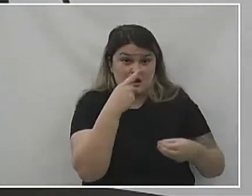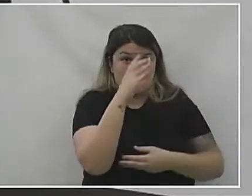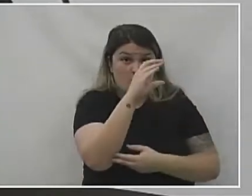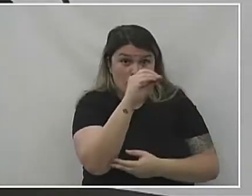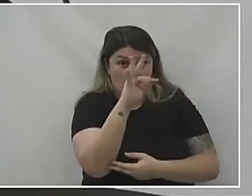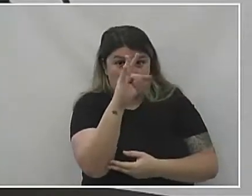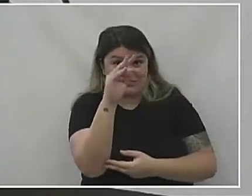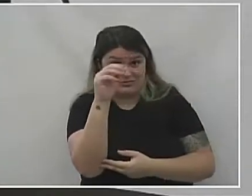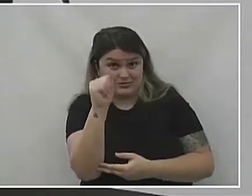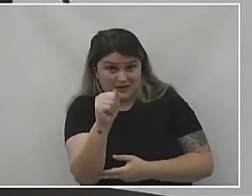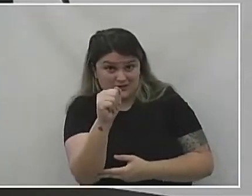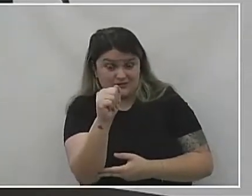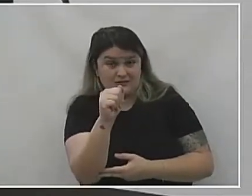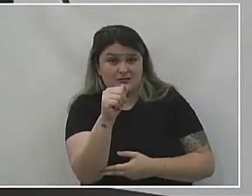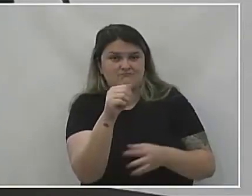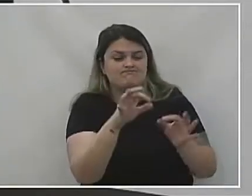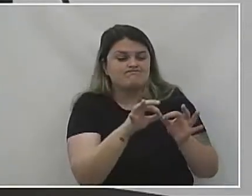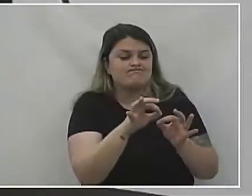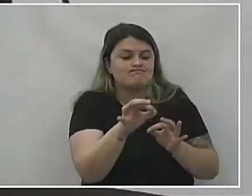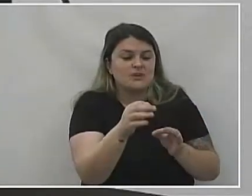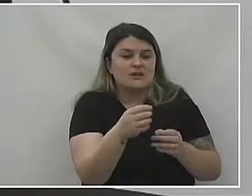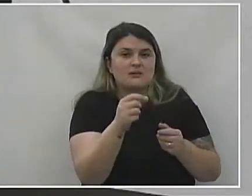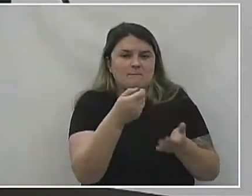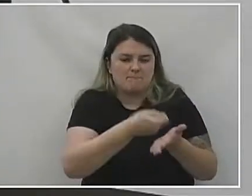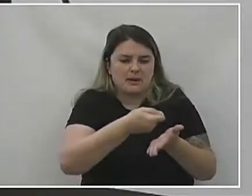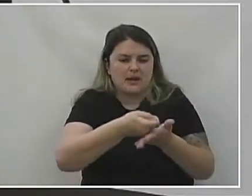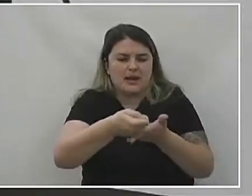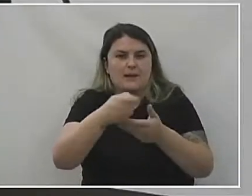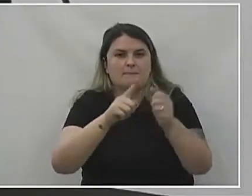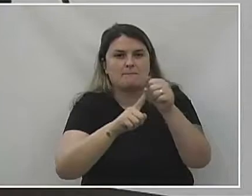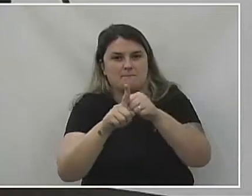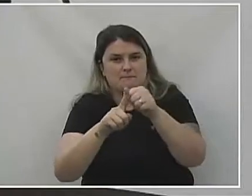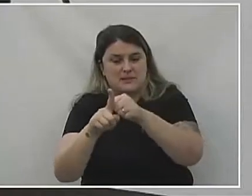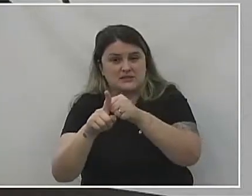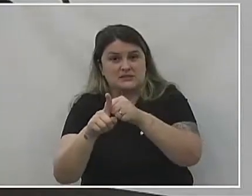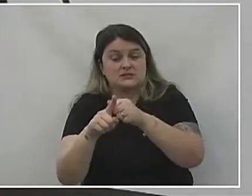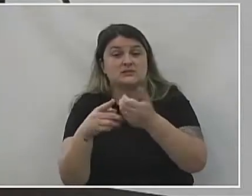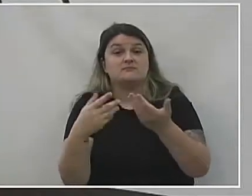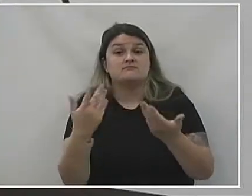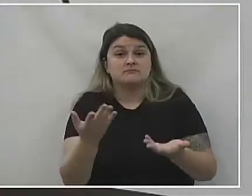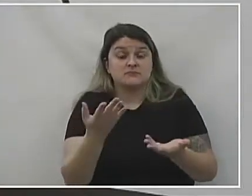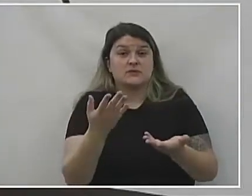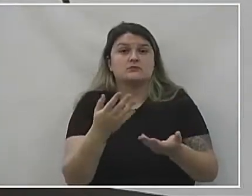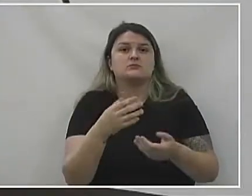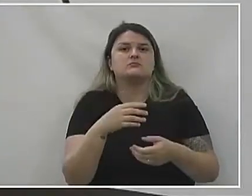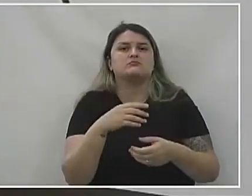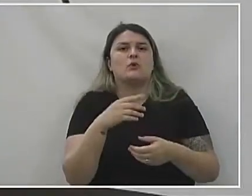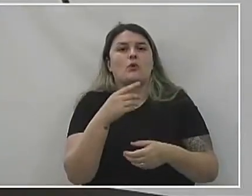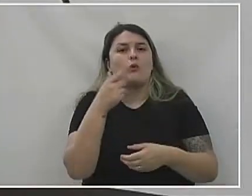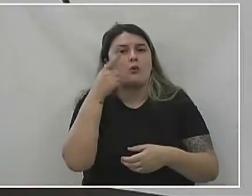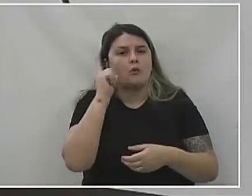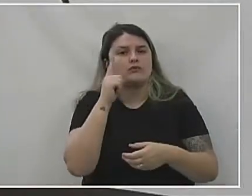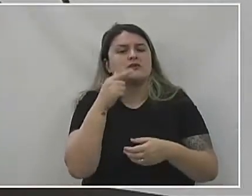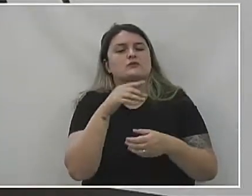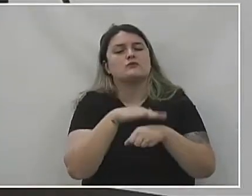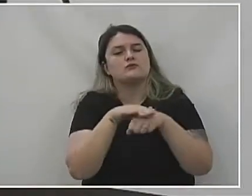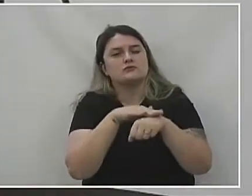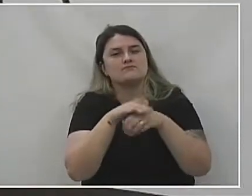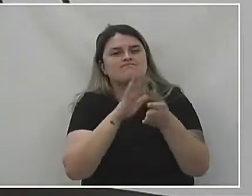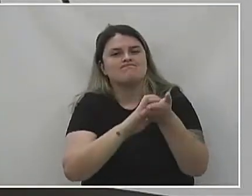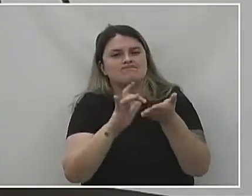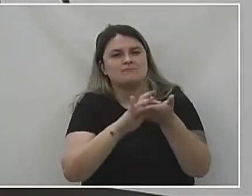cota que deve restringir o financiamento é quarta 747 82 Quando tivermos como secretário na prefeitura